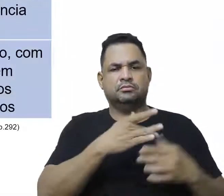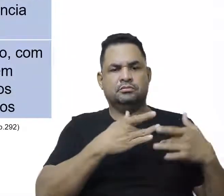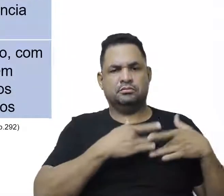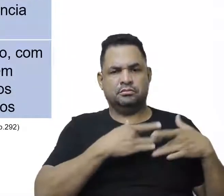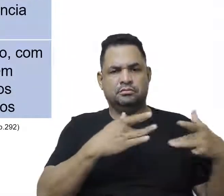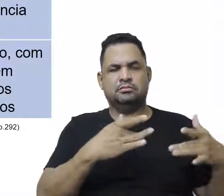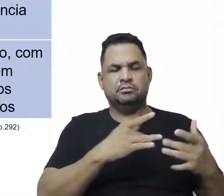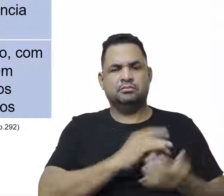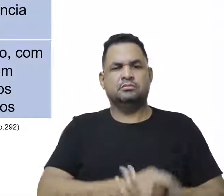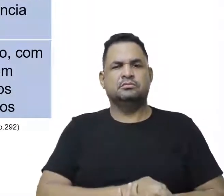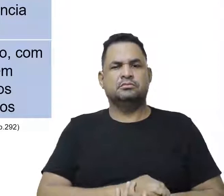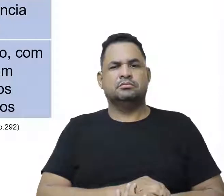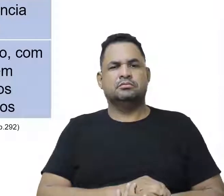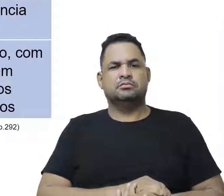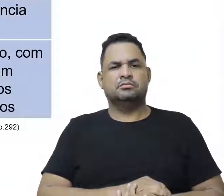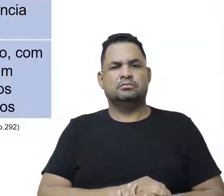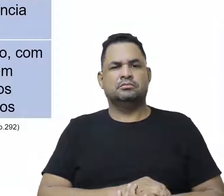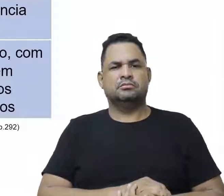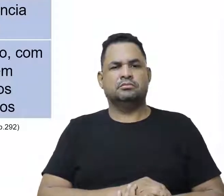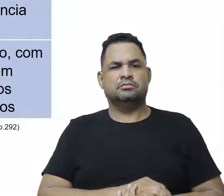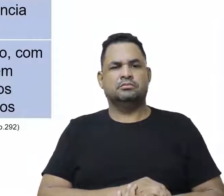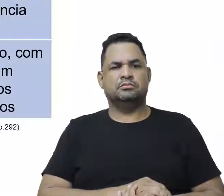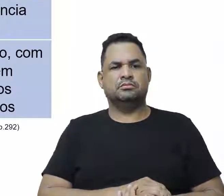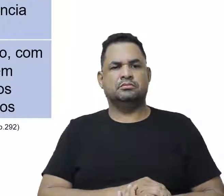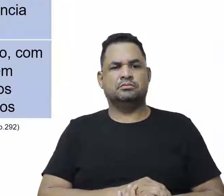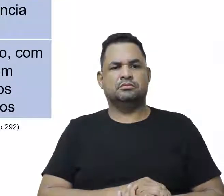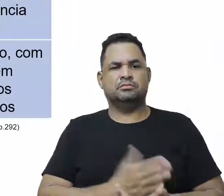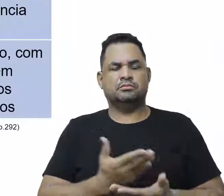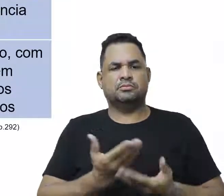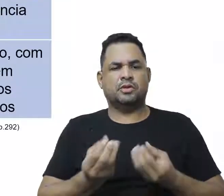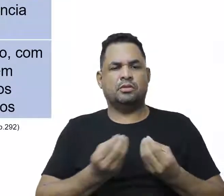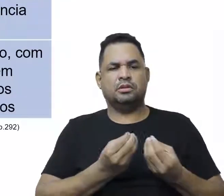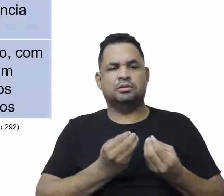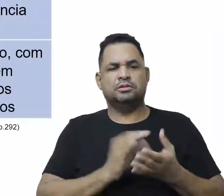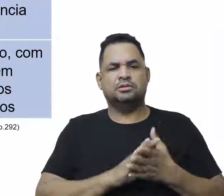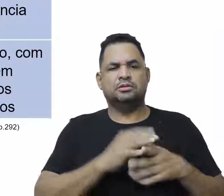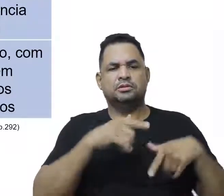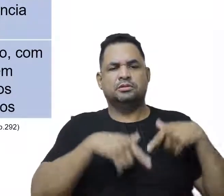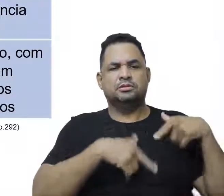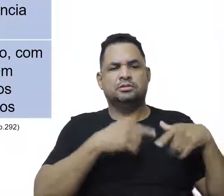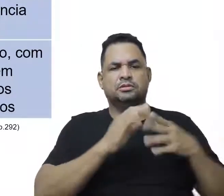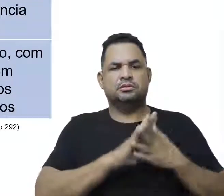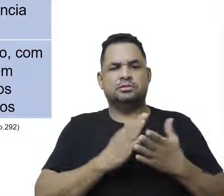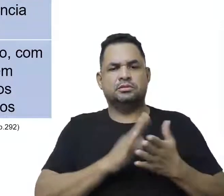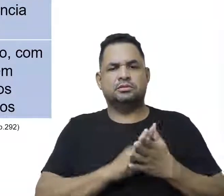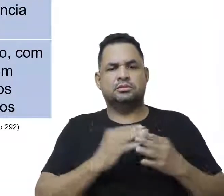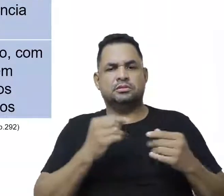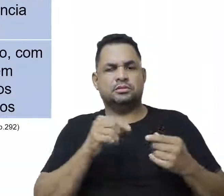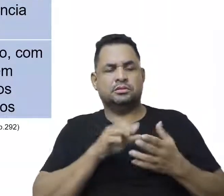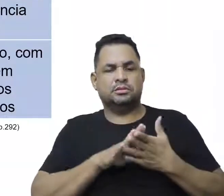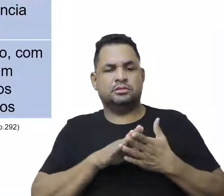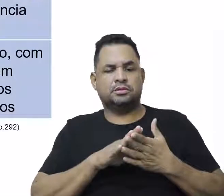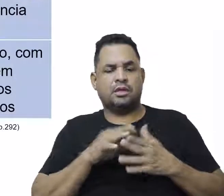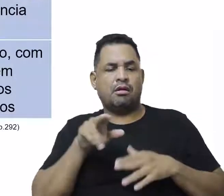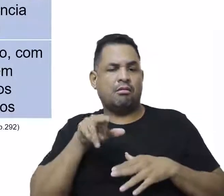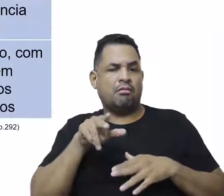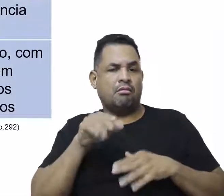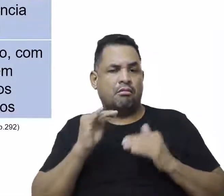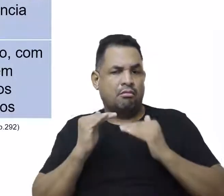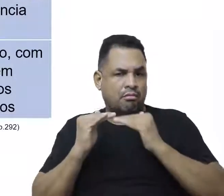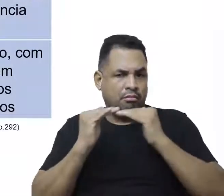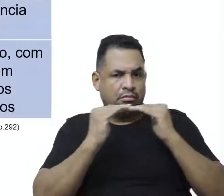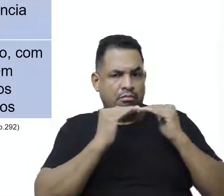solidariedade né caráter das atividades solidariedade mecânica são similares uniformes